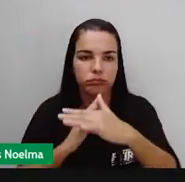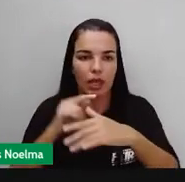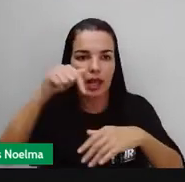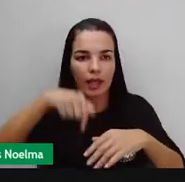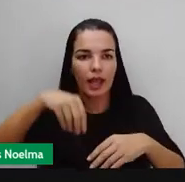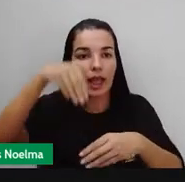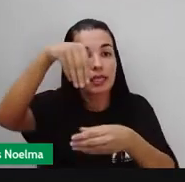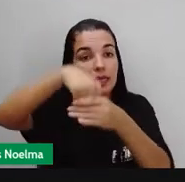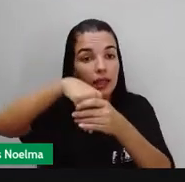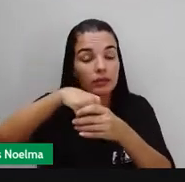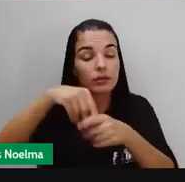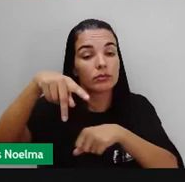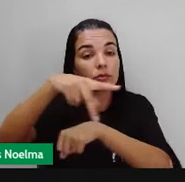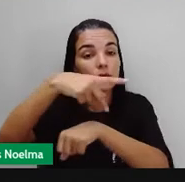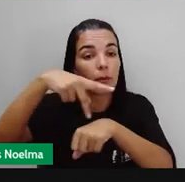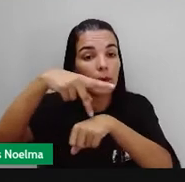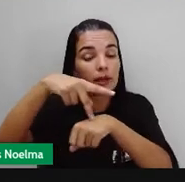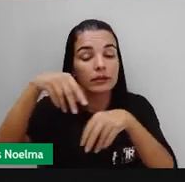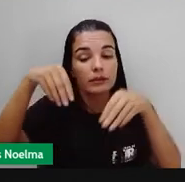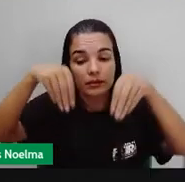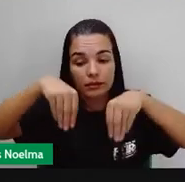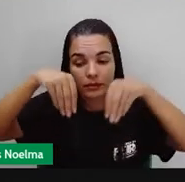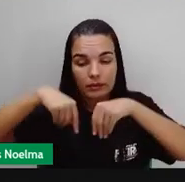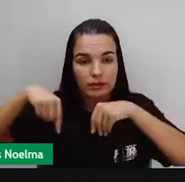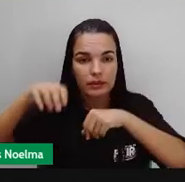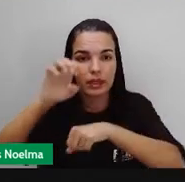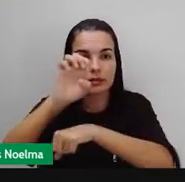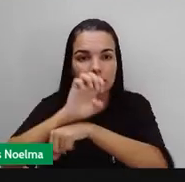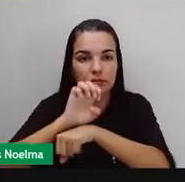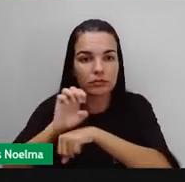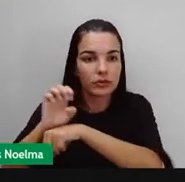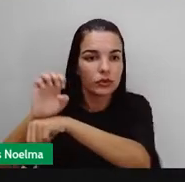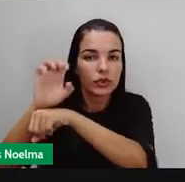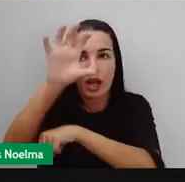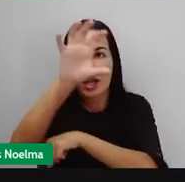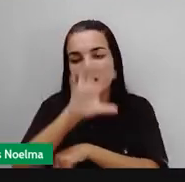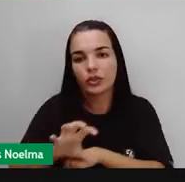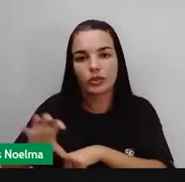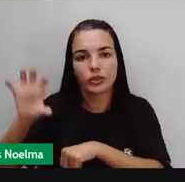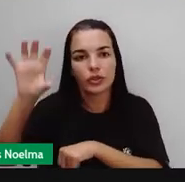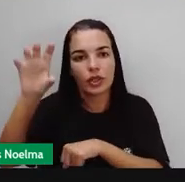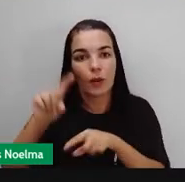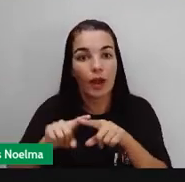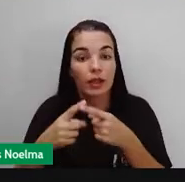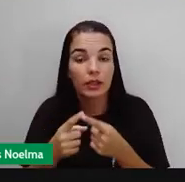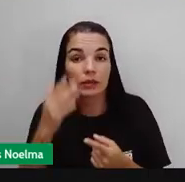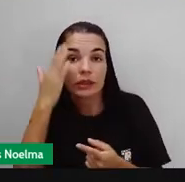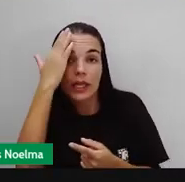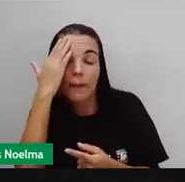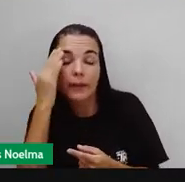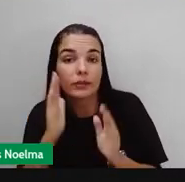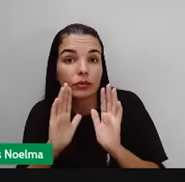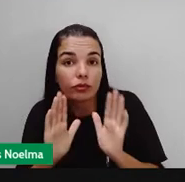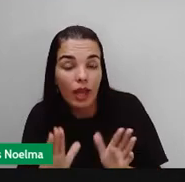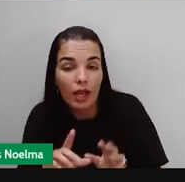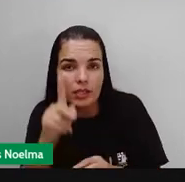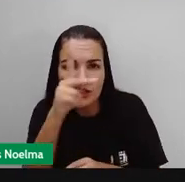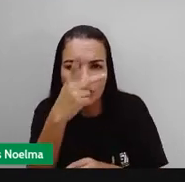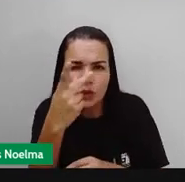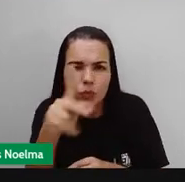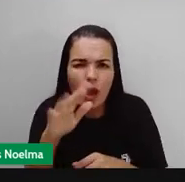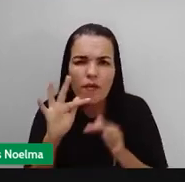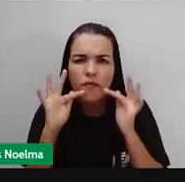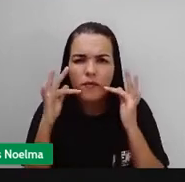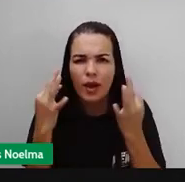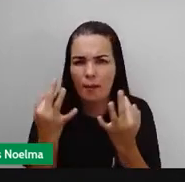saída do país, ou que pode acontecer também dentro do próprio país, de uma região para outra. Então, sabendo disso, sua família, ela